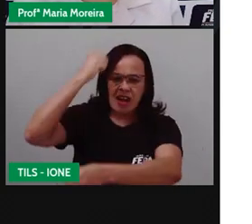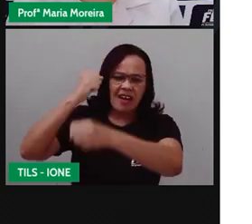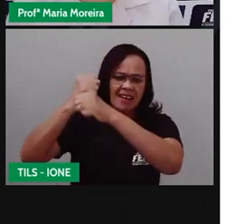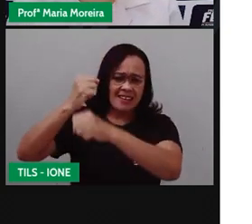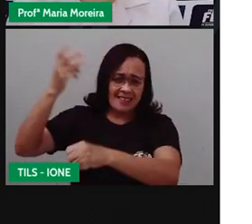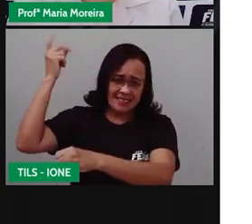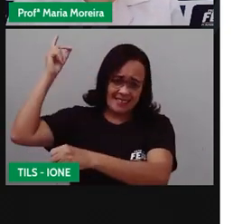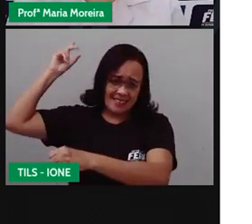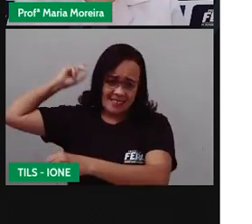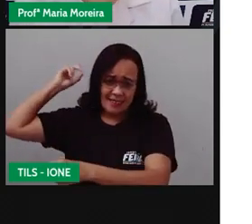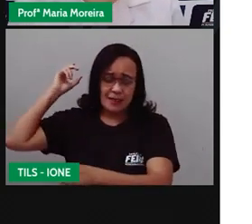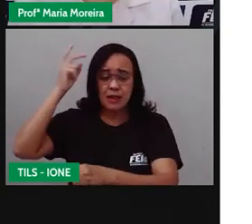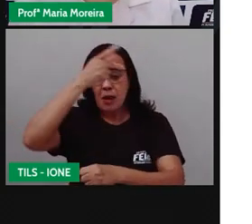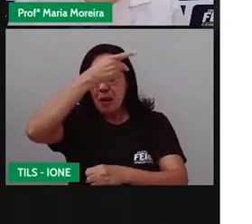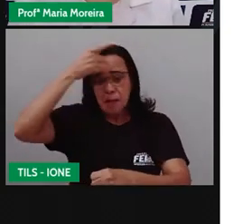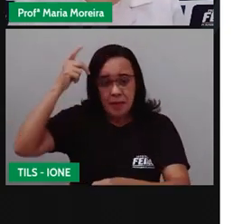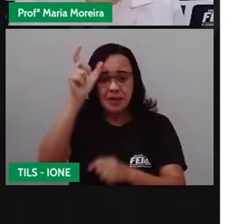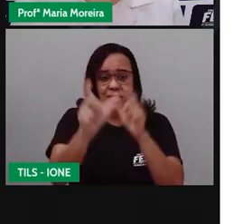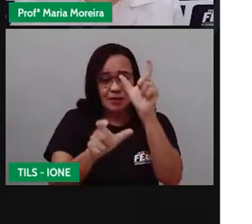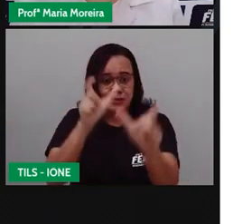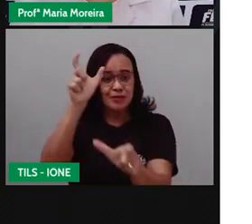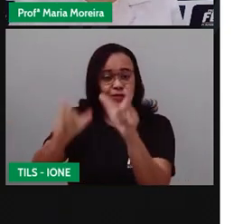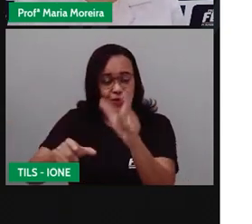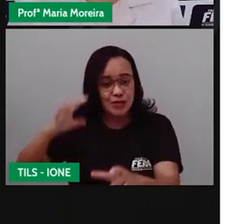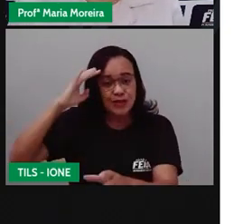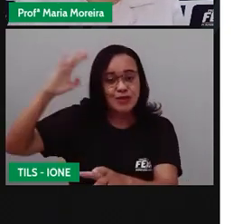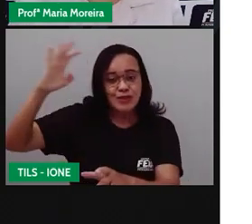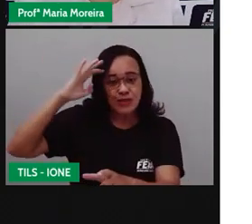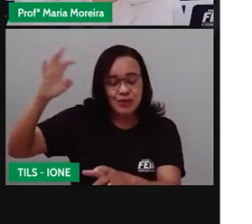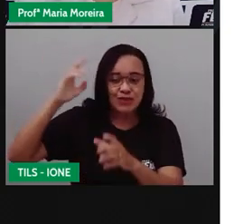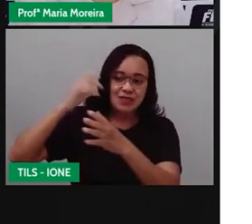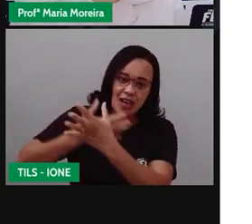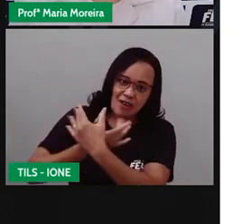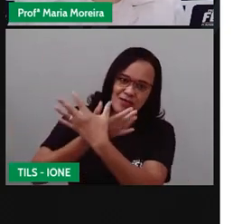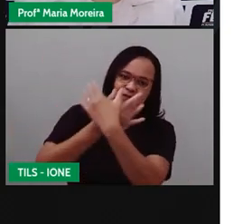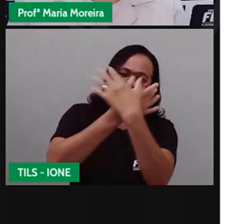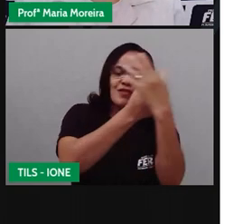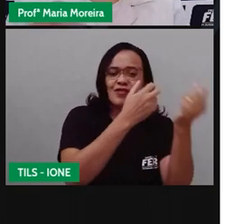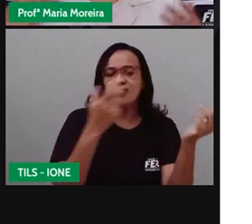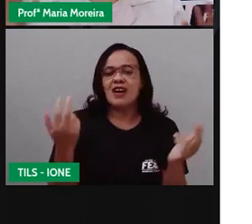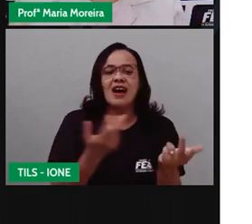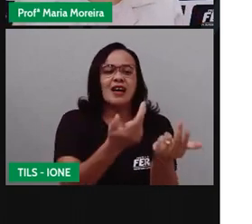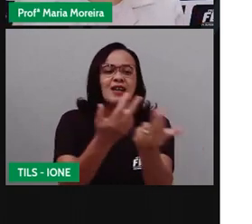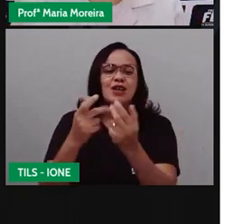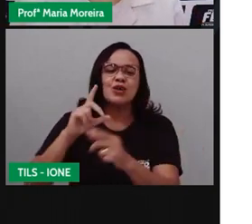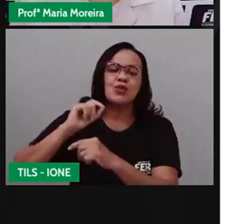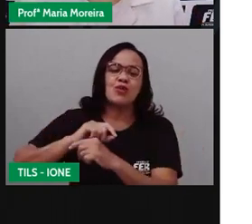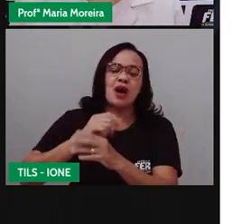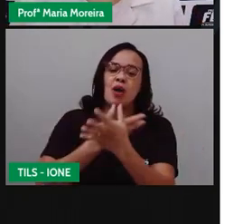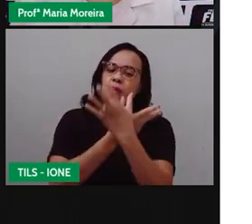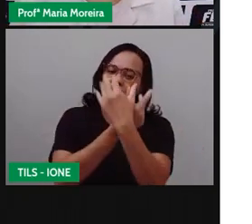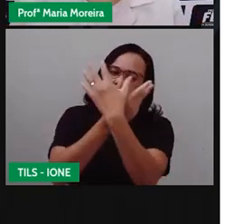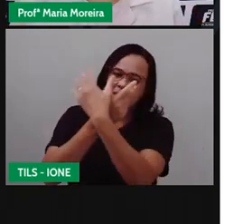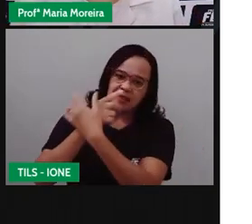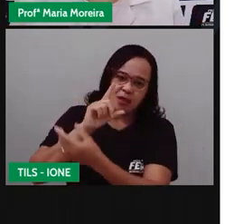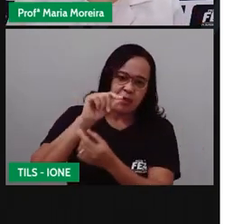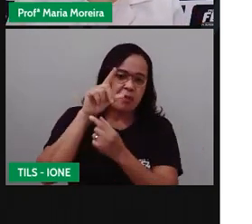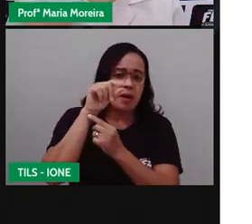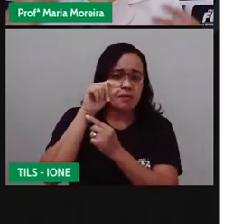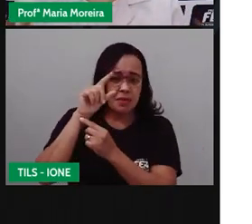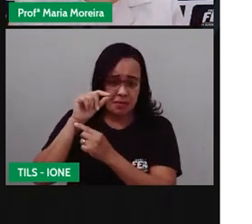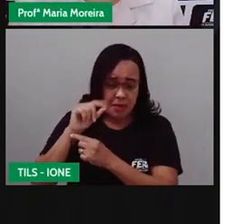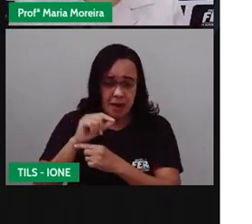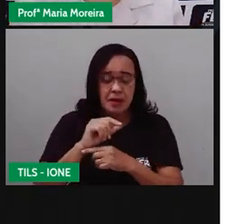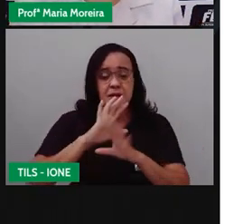os seres humanos sempre sonharam em voar como os pássaros, né? E aí existe, né, na mitologia, a